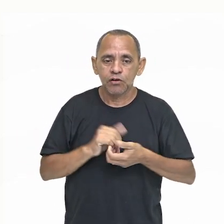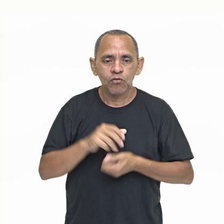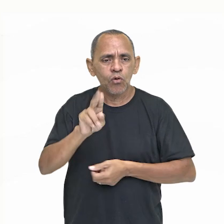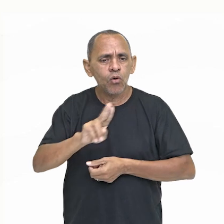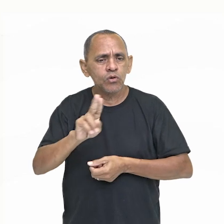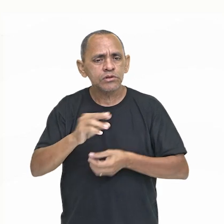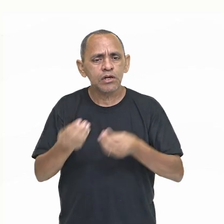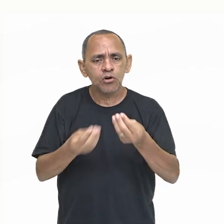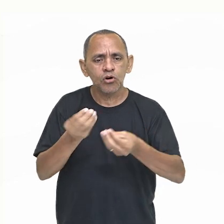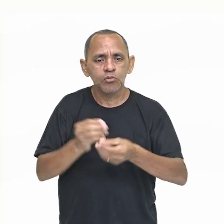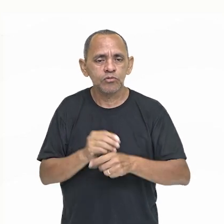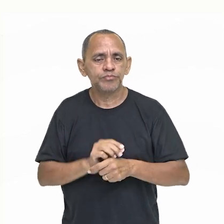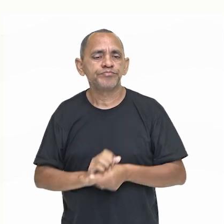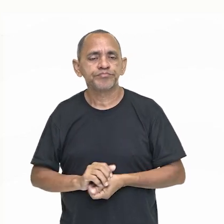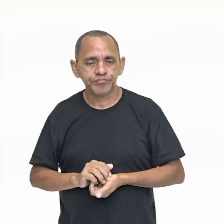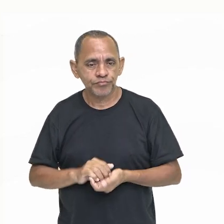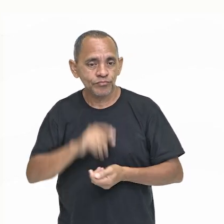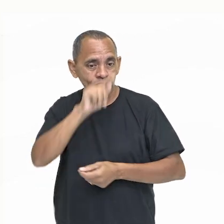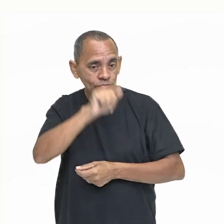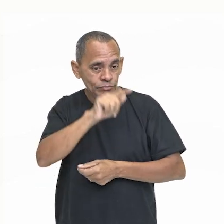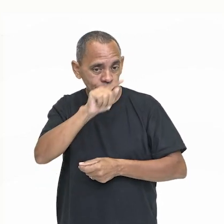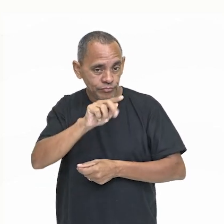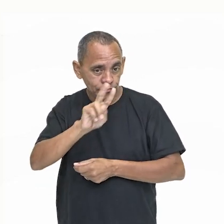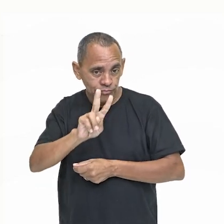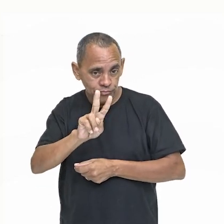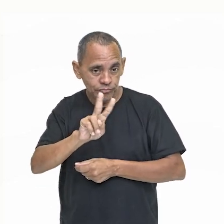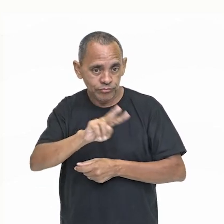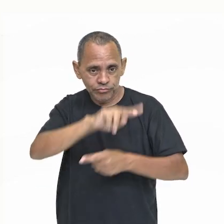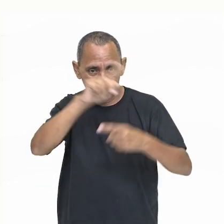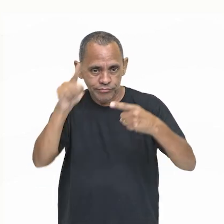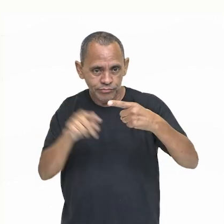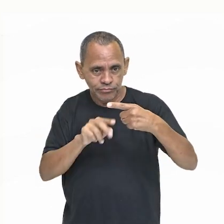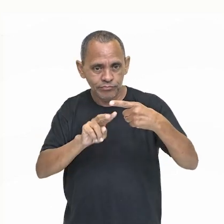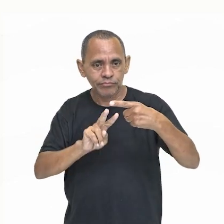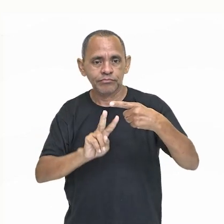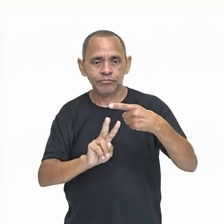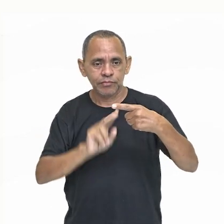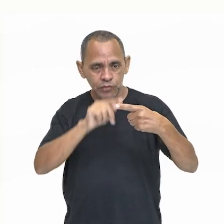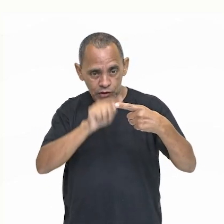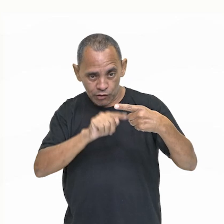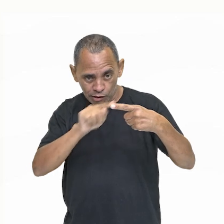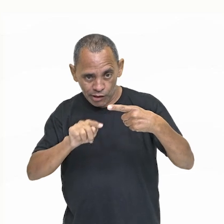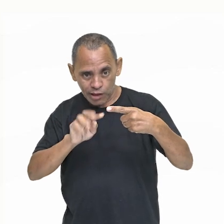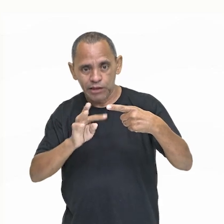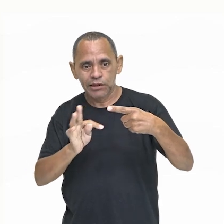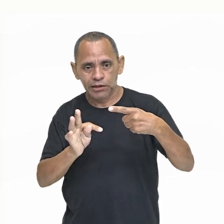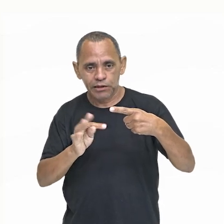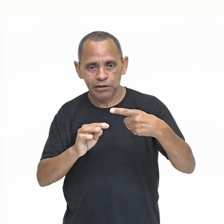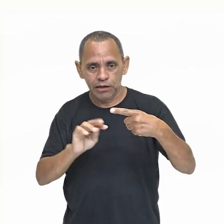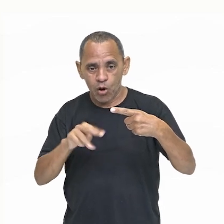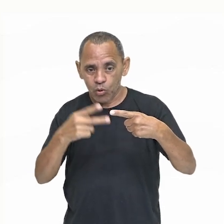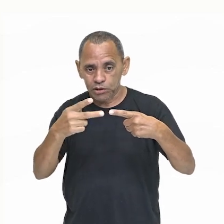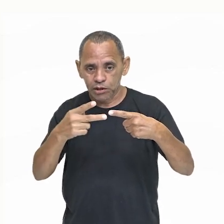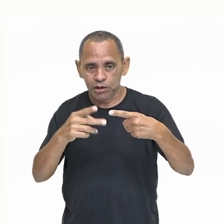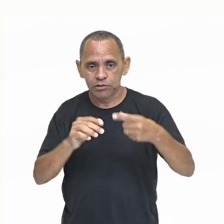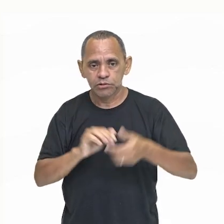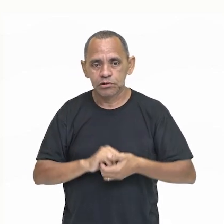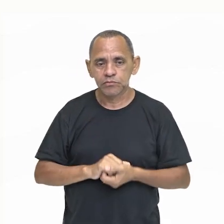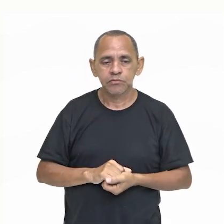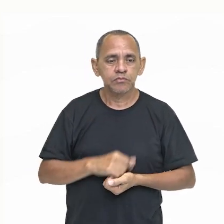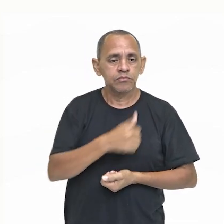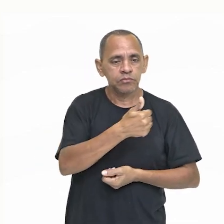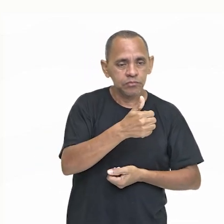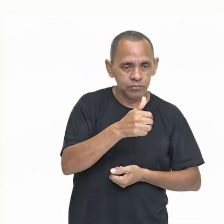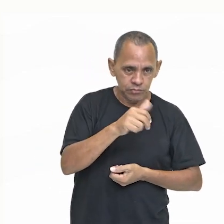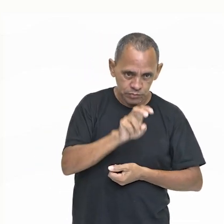quê? ΔV sobre ΔT. Logo, a aceleração é quem? 15 dividido por